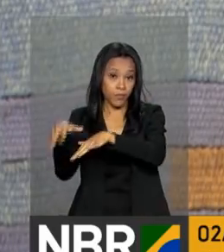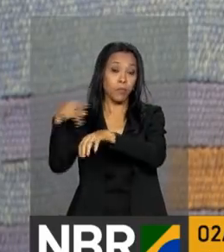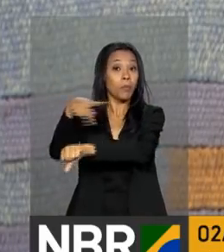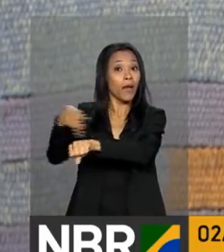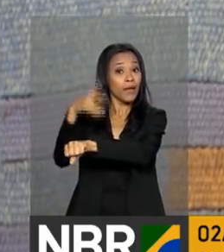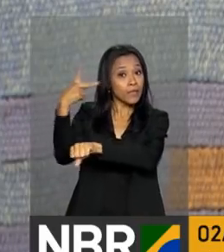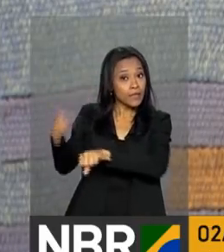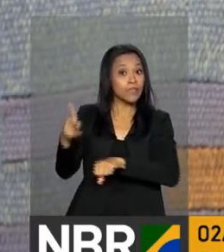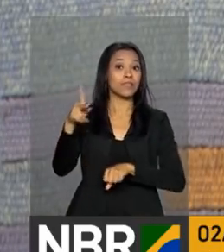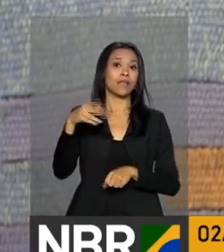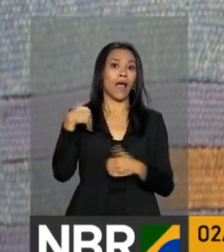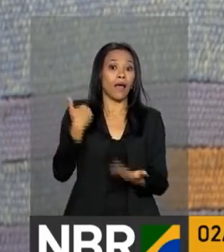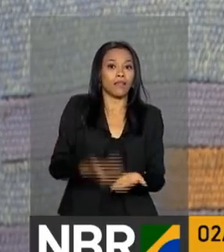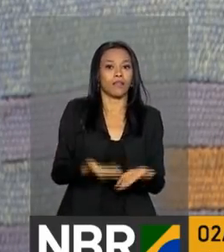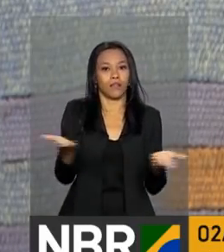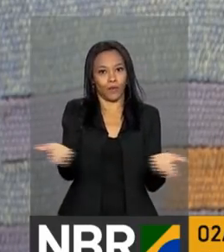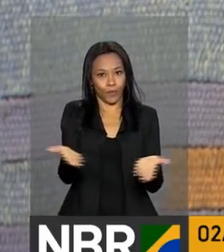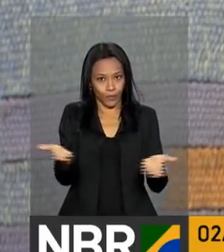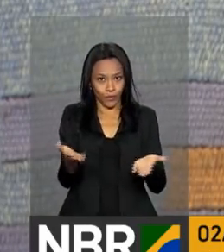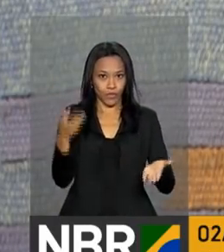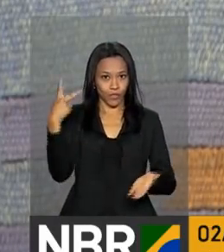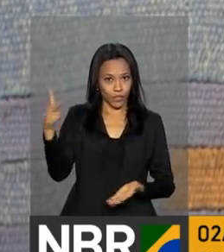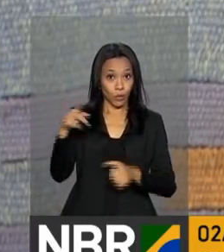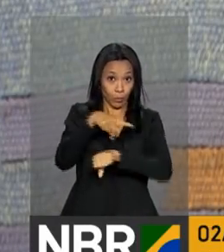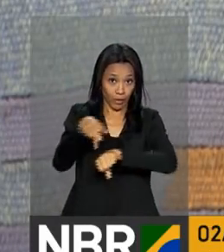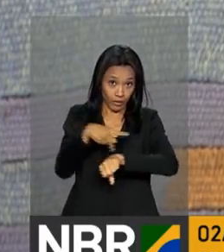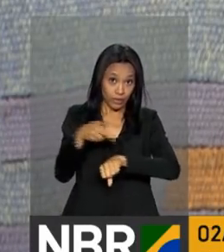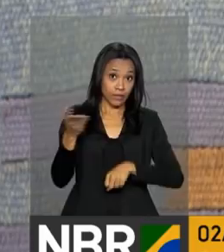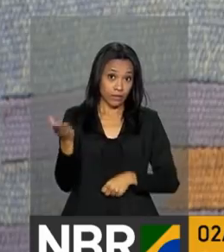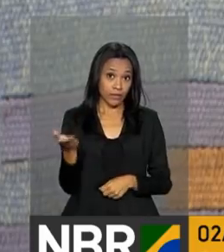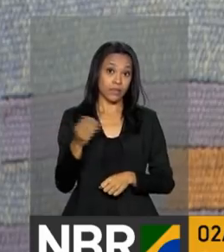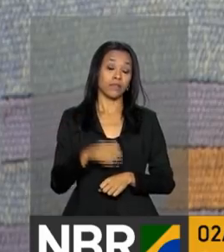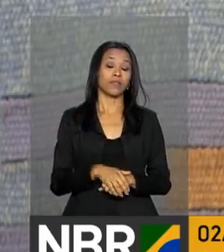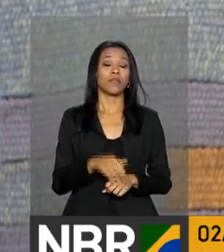até hoje. O Suriname acolhe